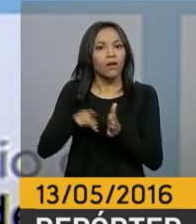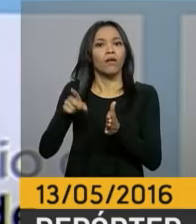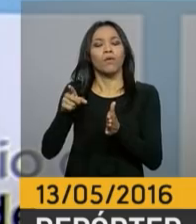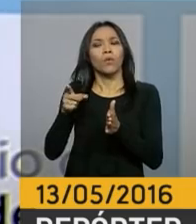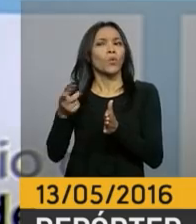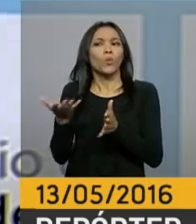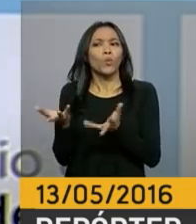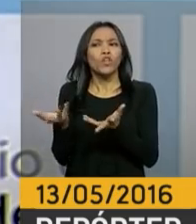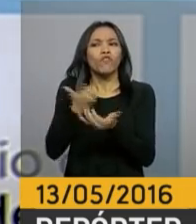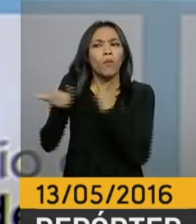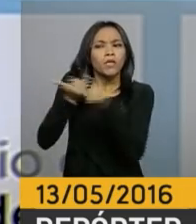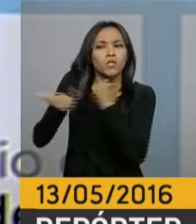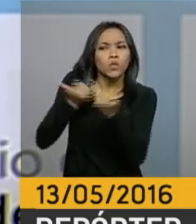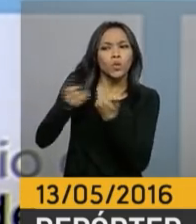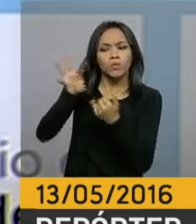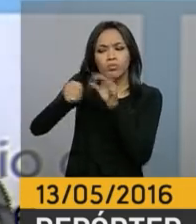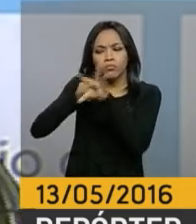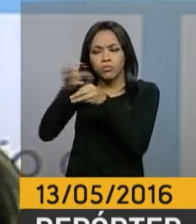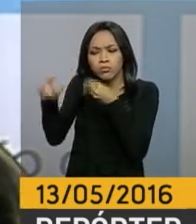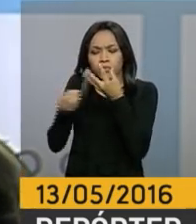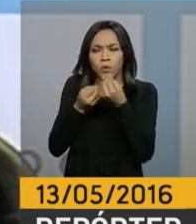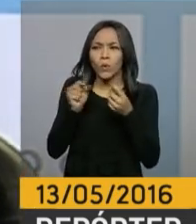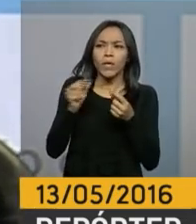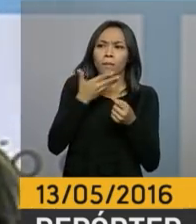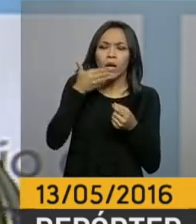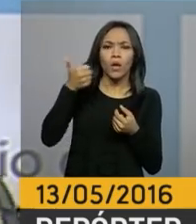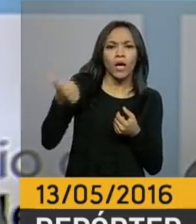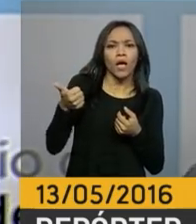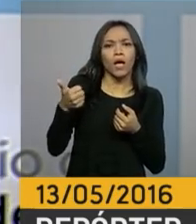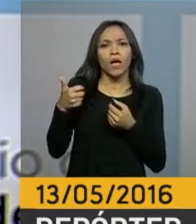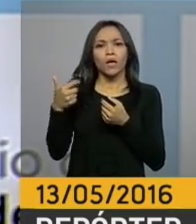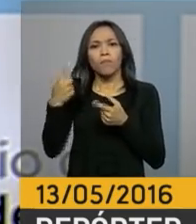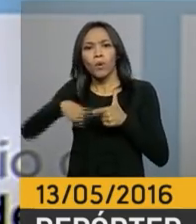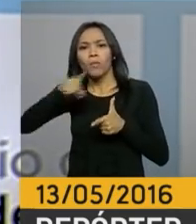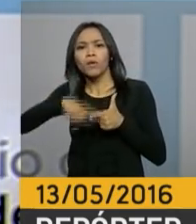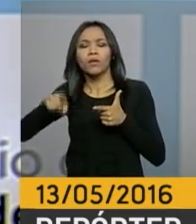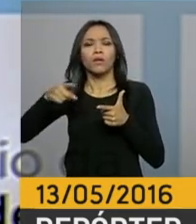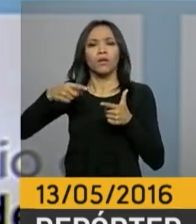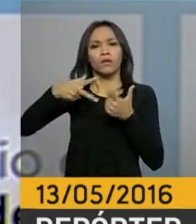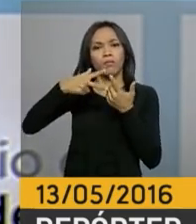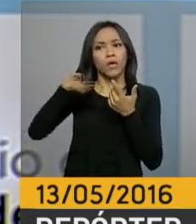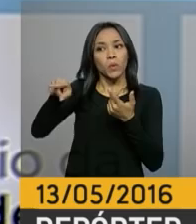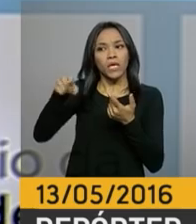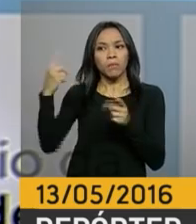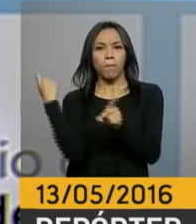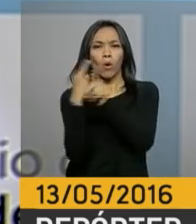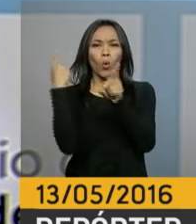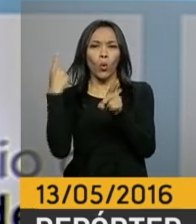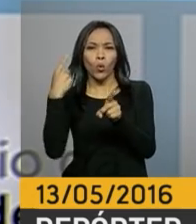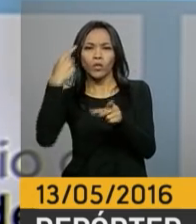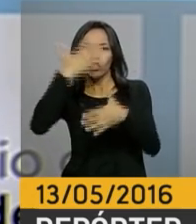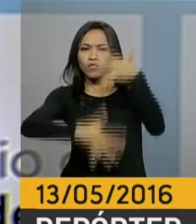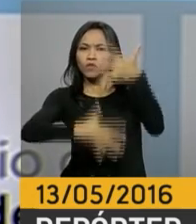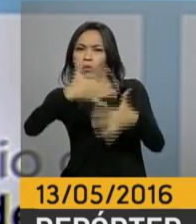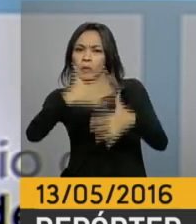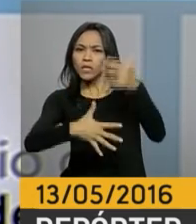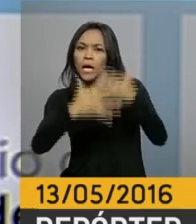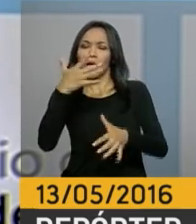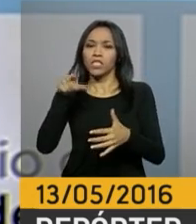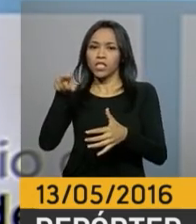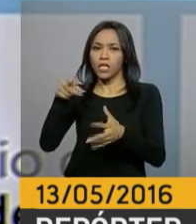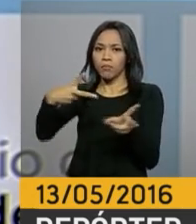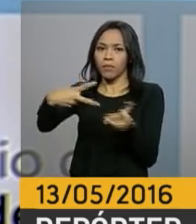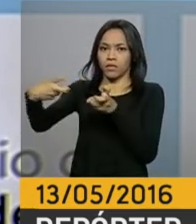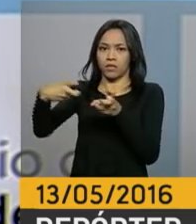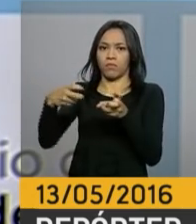nós temos que melhorar Quais são as recomendações Quais são os pontos em que o tribunal identificou alguma dificuldade que a gente possa